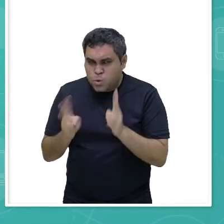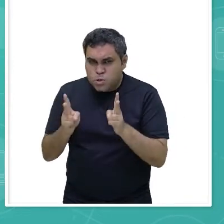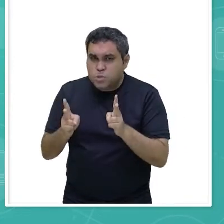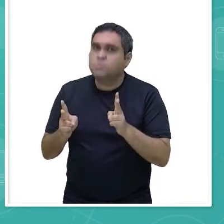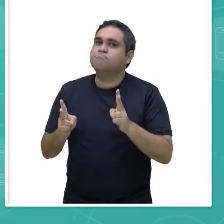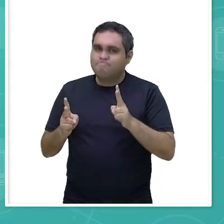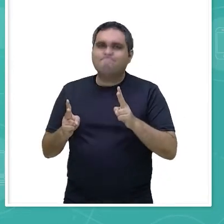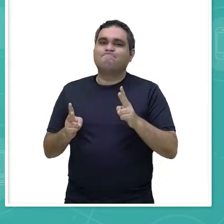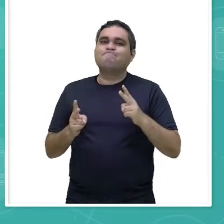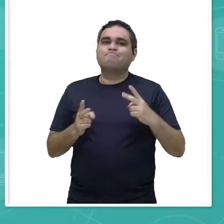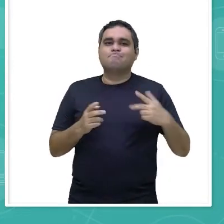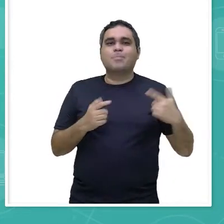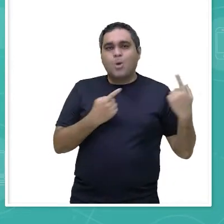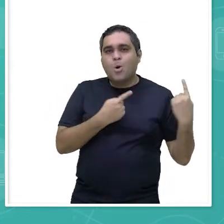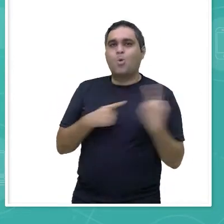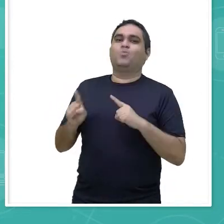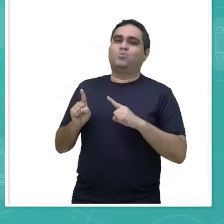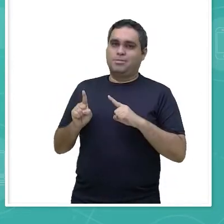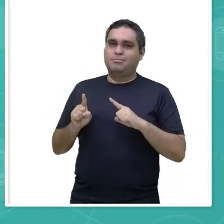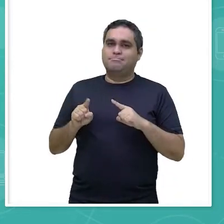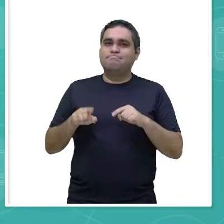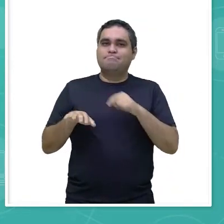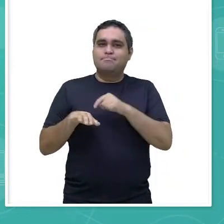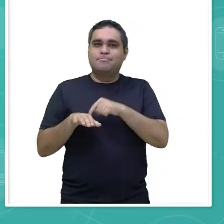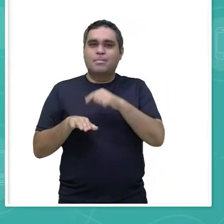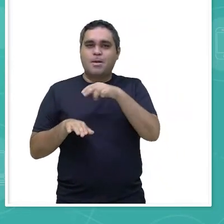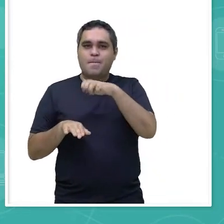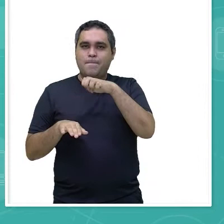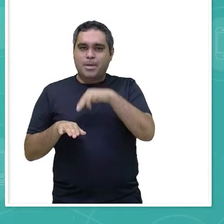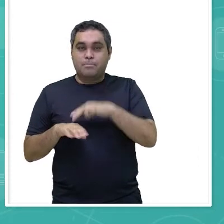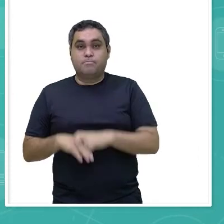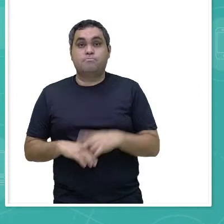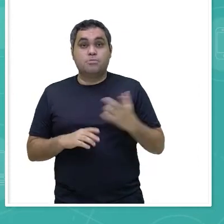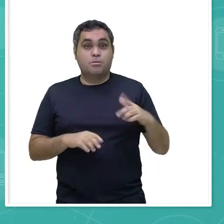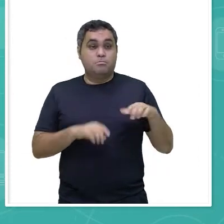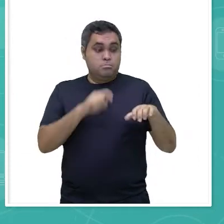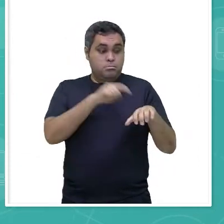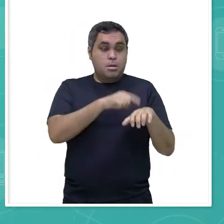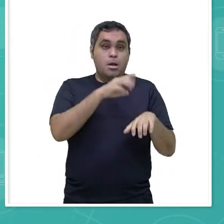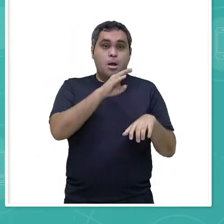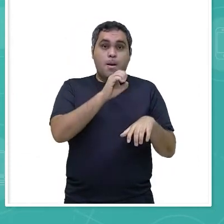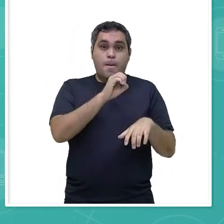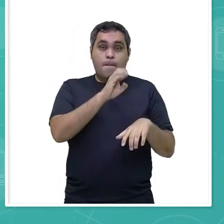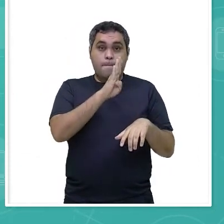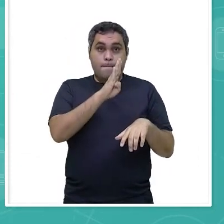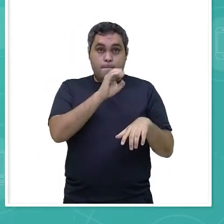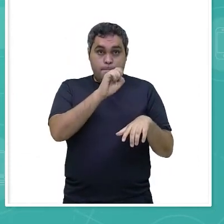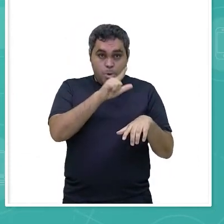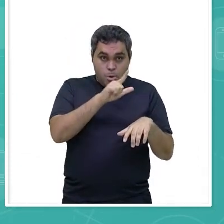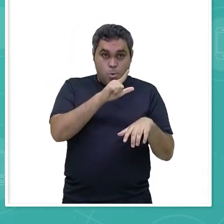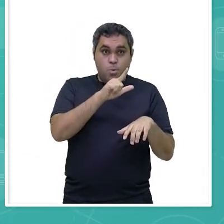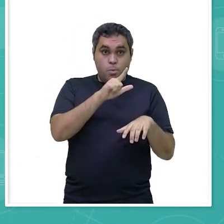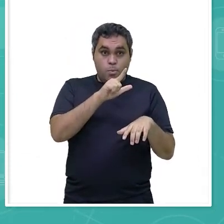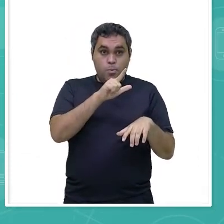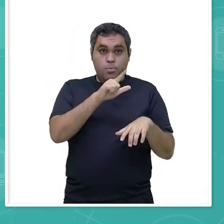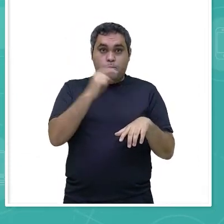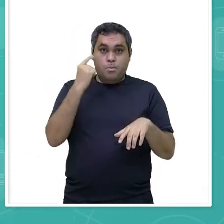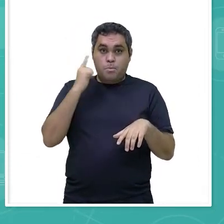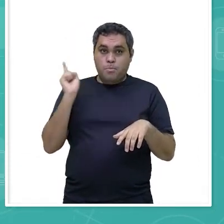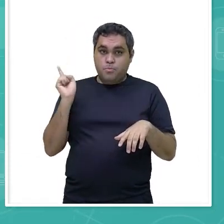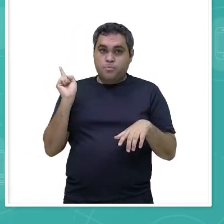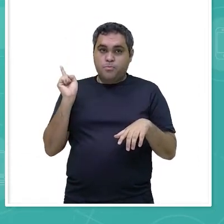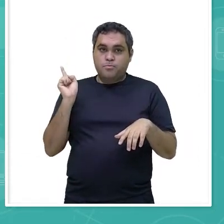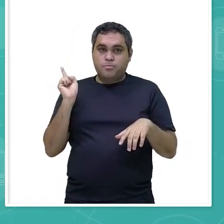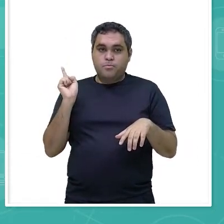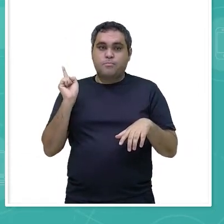E aí nós vamos ter em março o surgimento da Revolução Bolchevique, inicialmente com as teses de abril. As teses